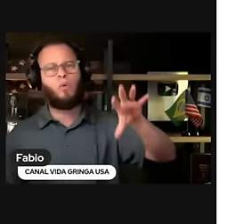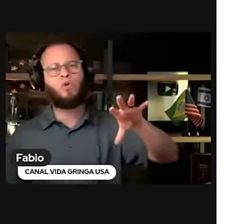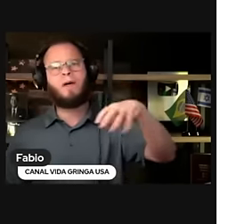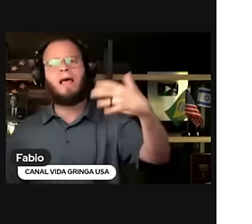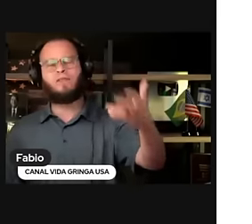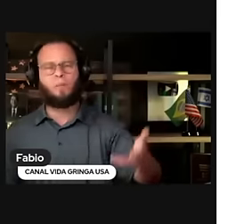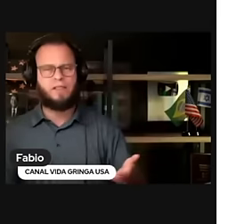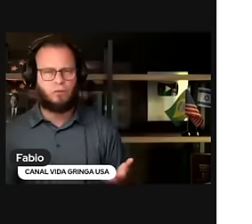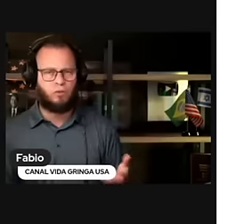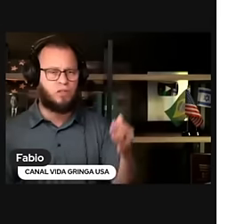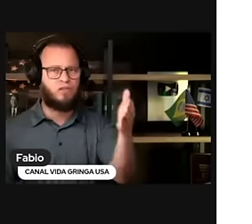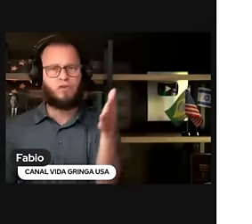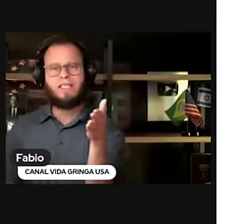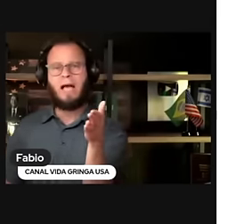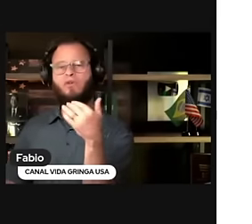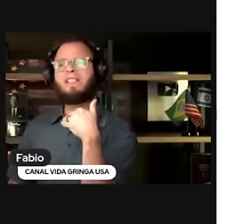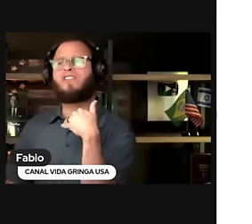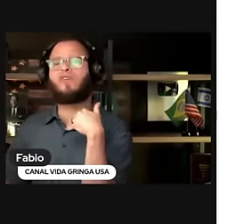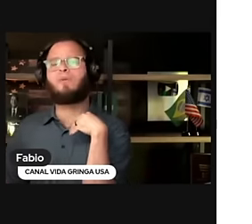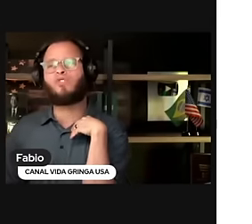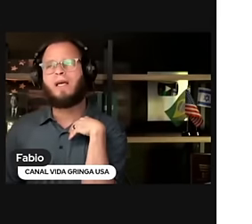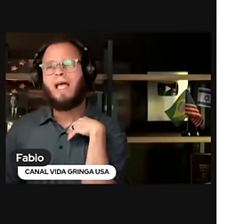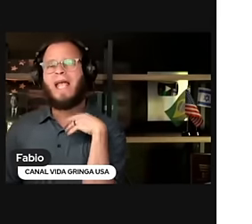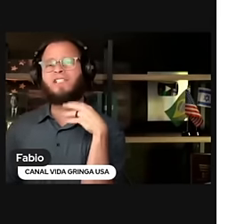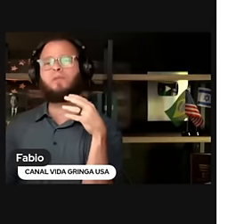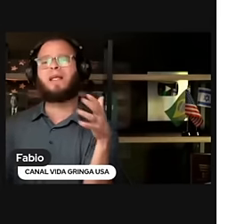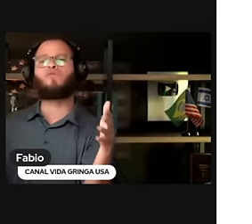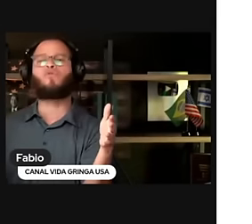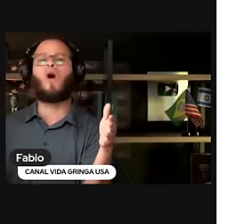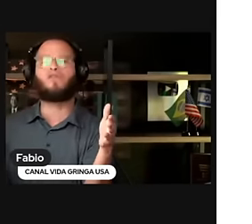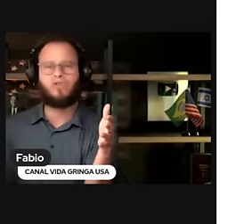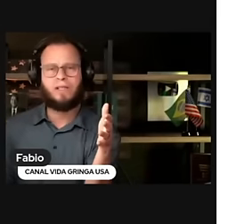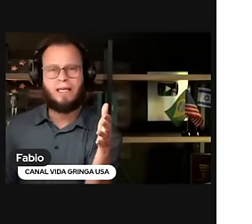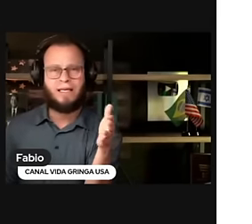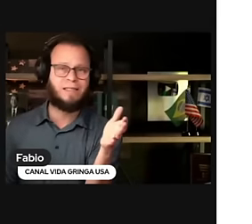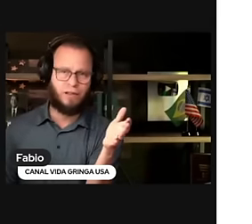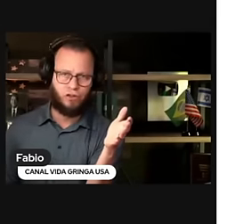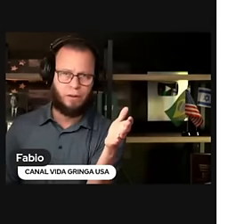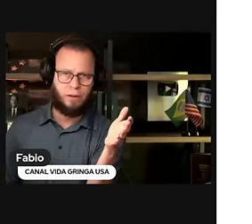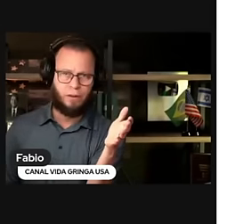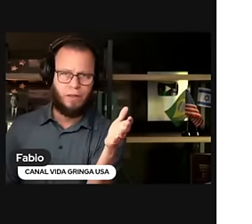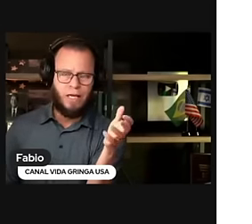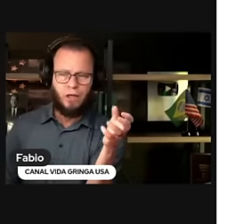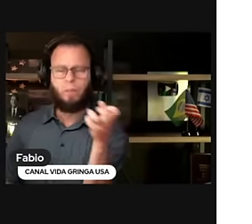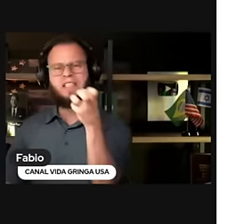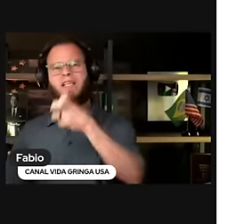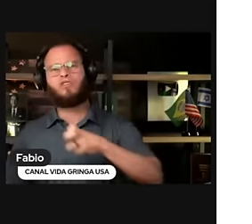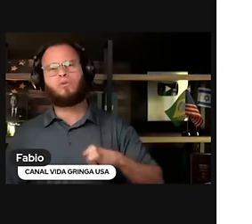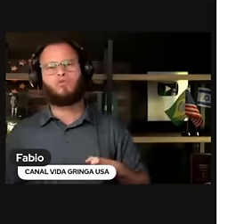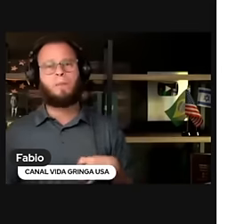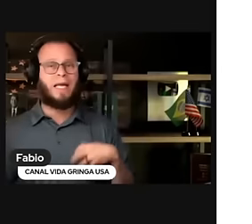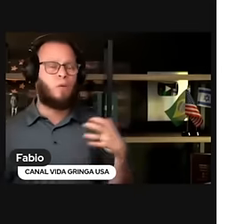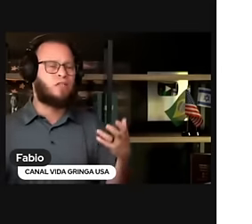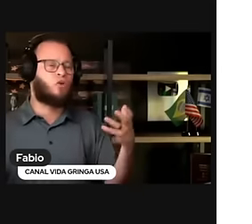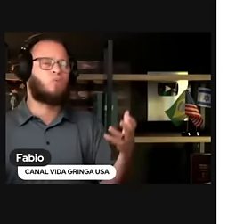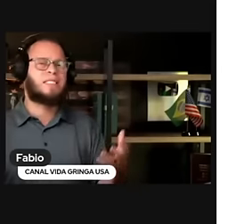segundo Mandato do presidente serja um divisor de água nós estamos esperançosos que seja que o presidente Donald